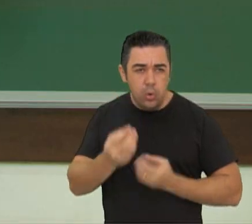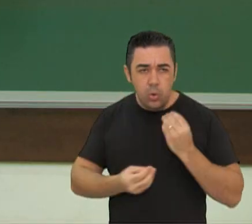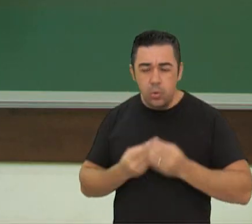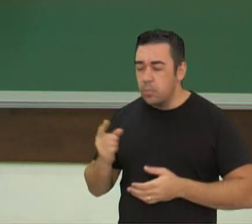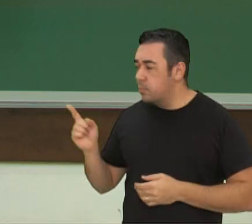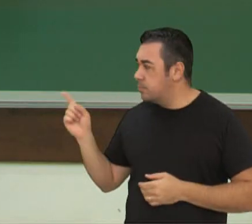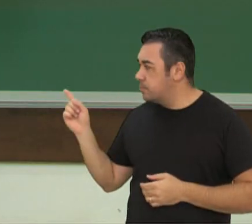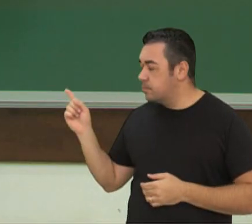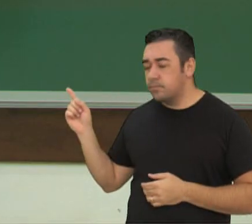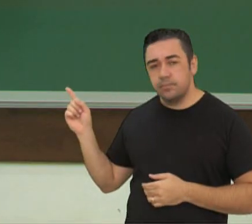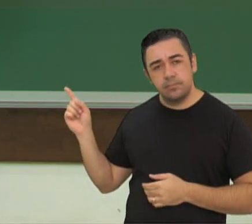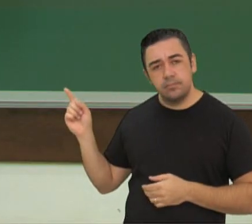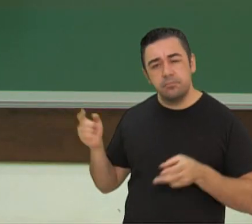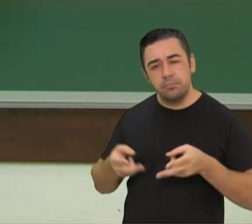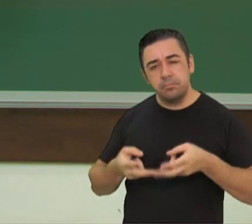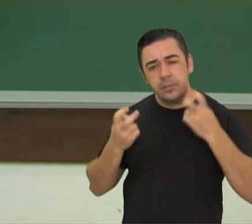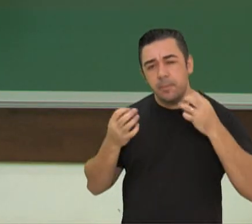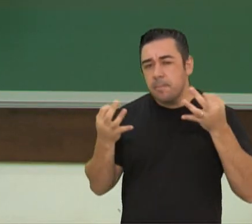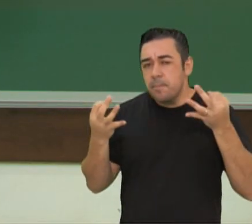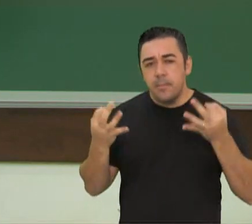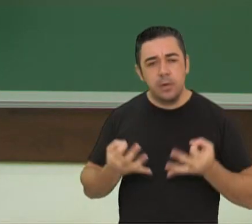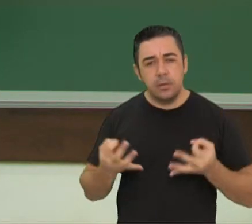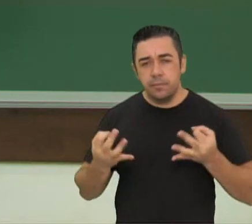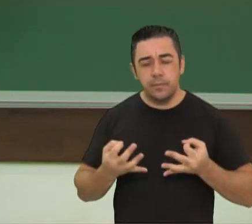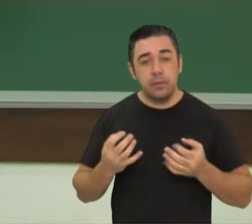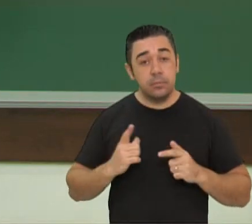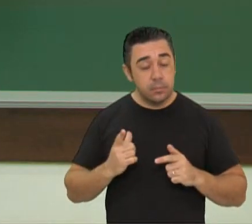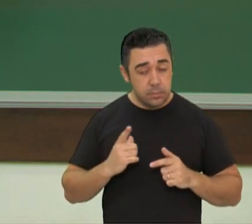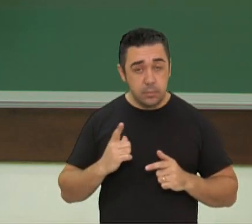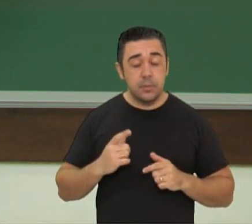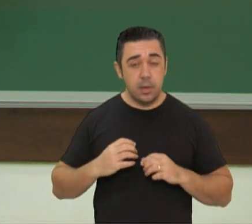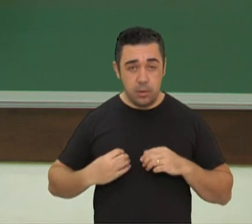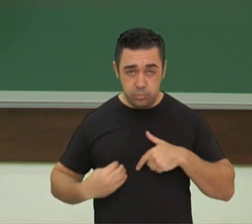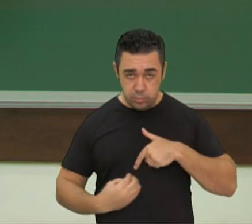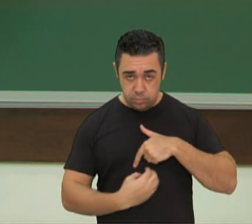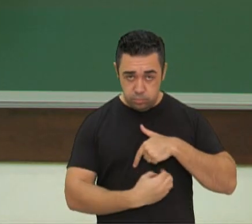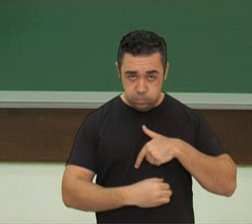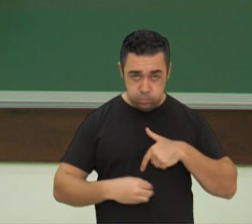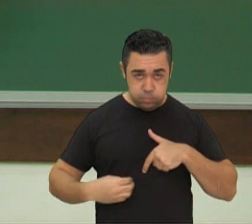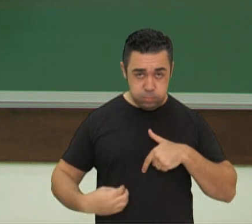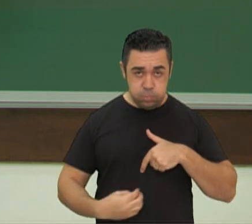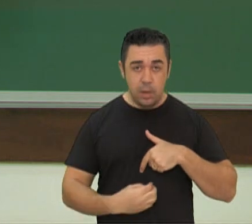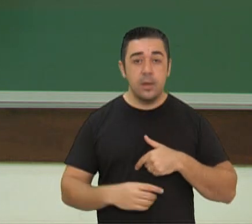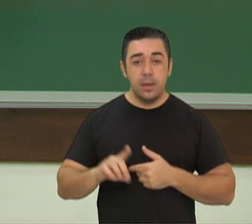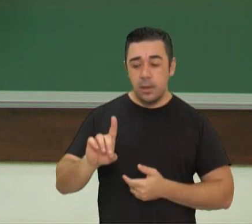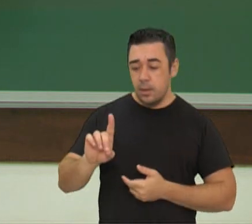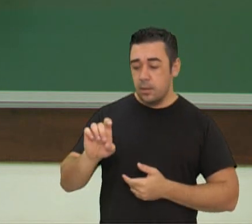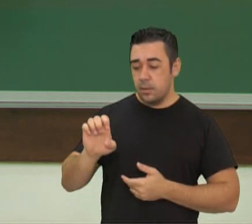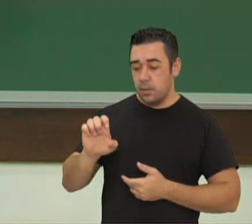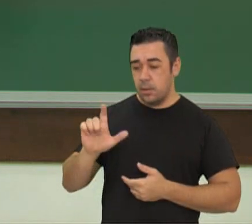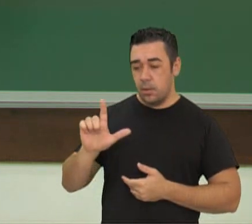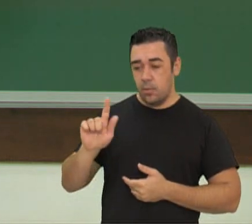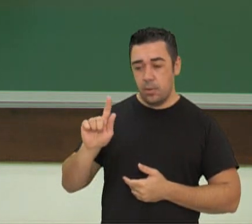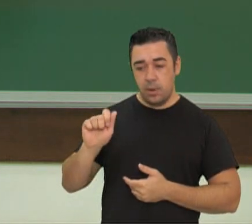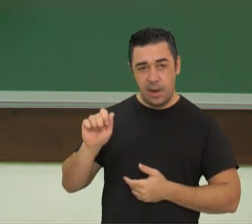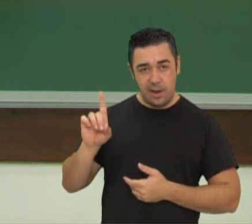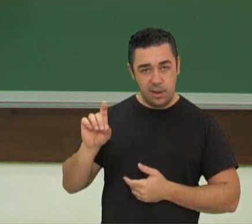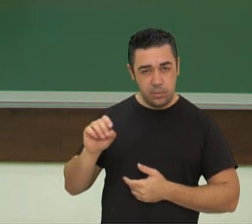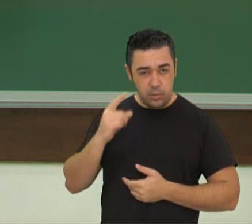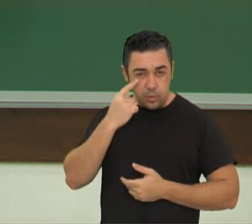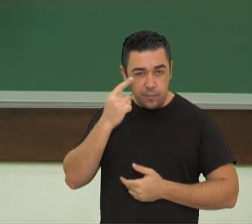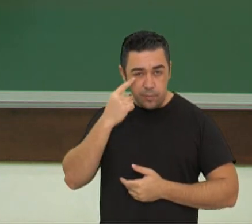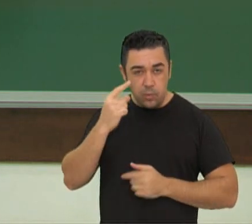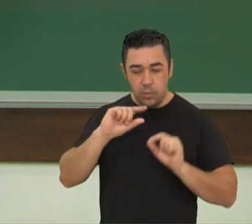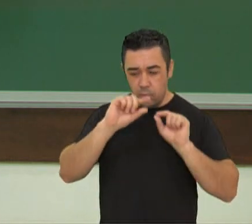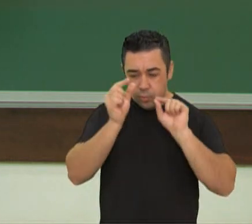nosso corpo é perfeito. Lá nas paredes do intestino delgado, nessas curvas, inúmeras curvas que ele